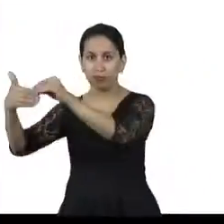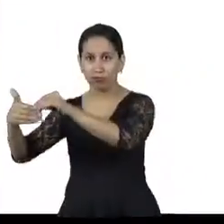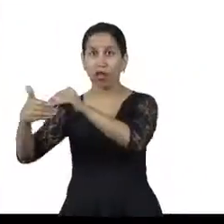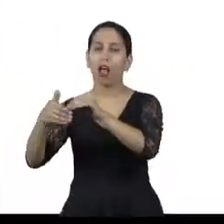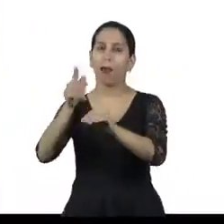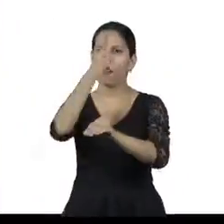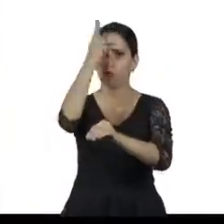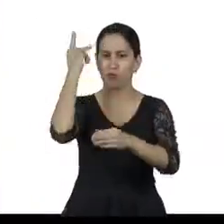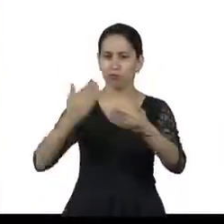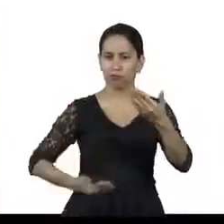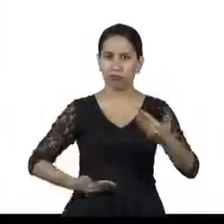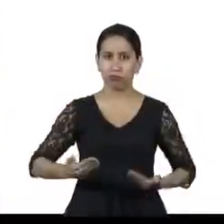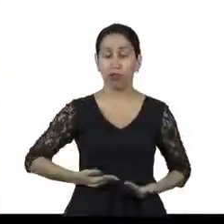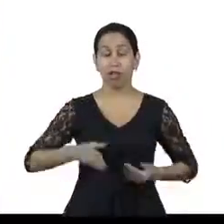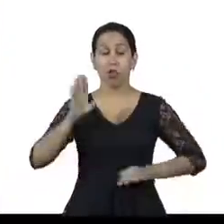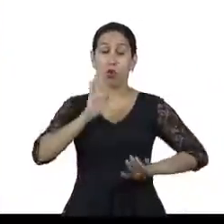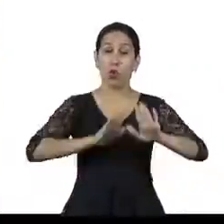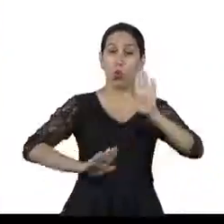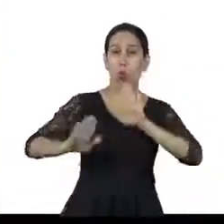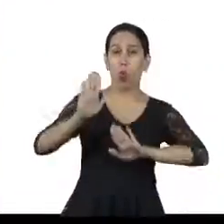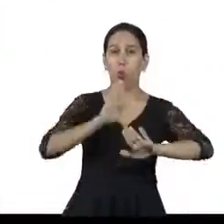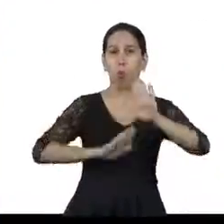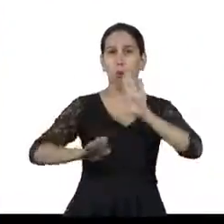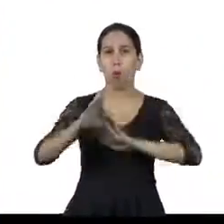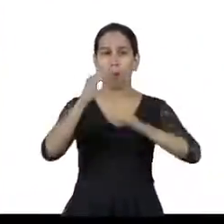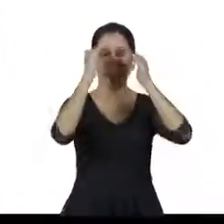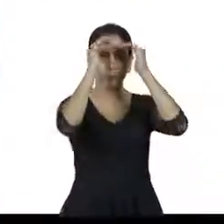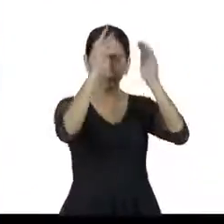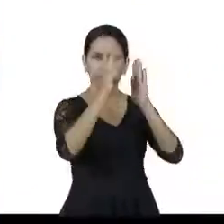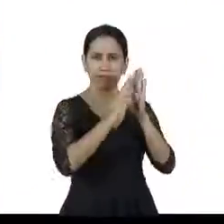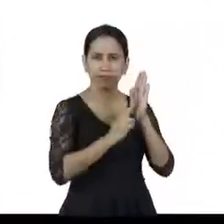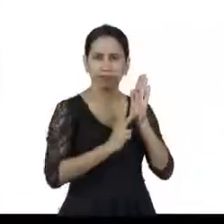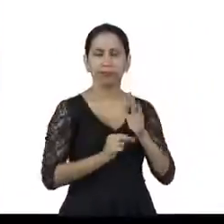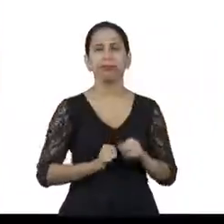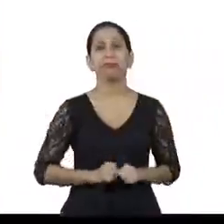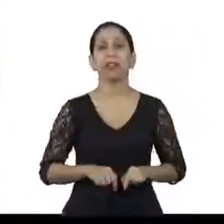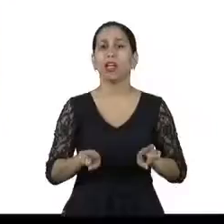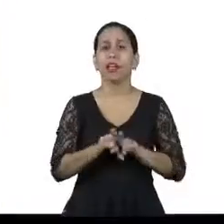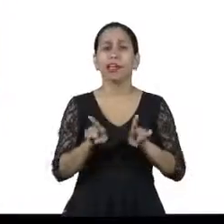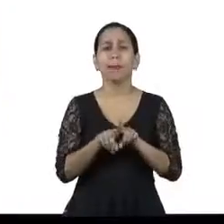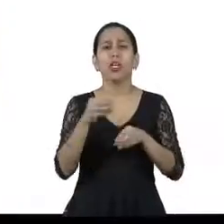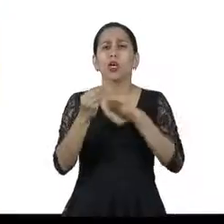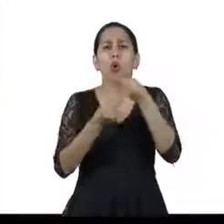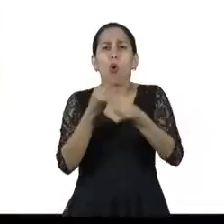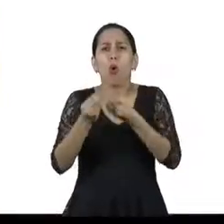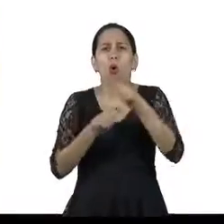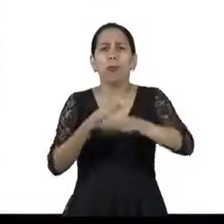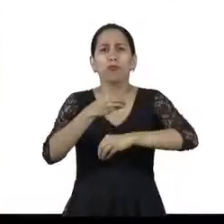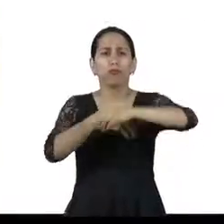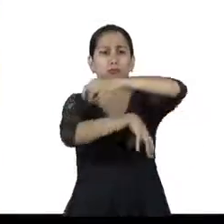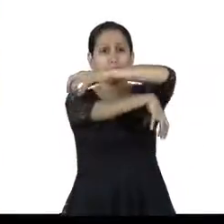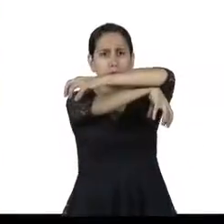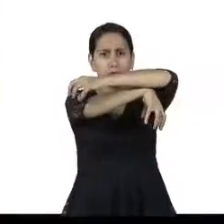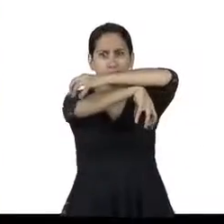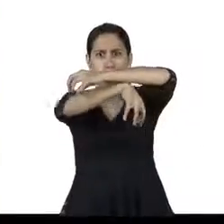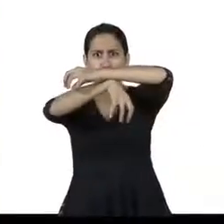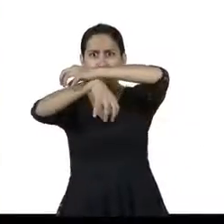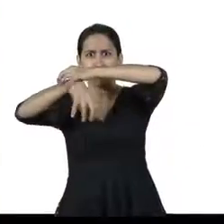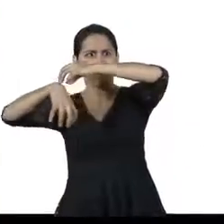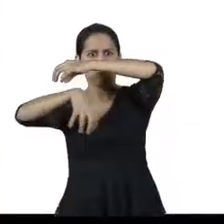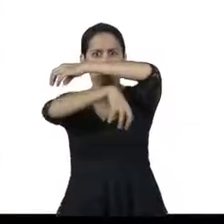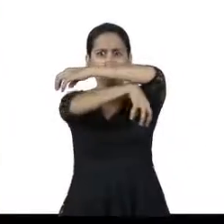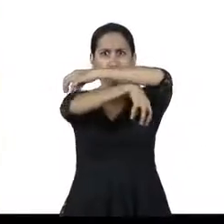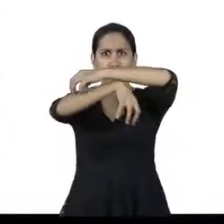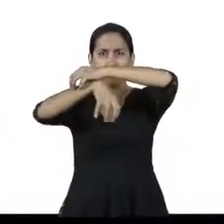evitar quedas. E a forma correta de pendurar as aves na nória. Se for preciso, é só acionar o cordão ou